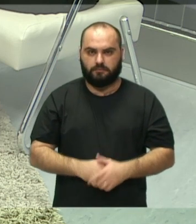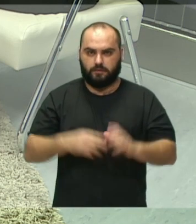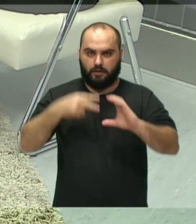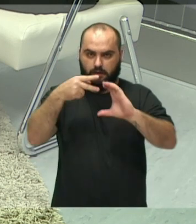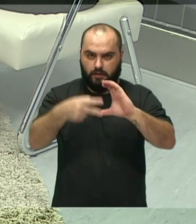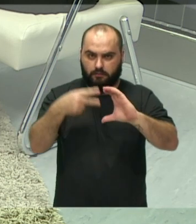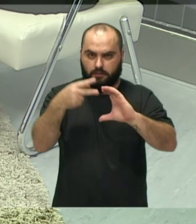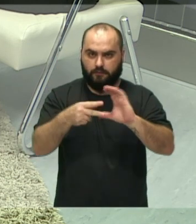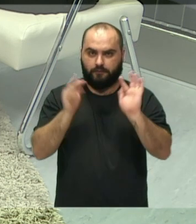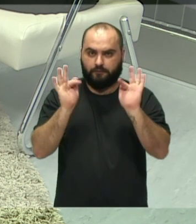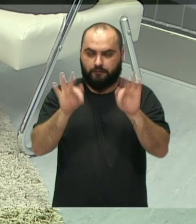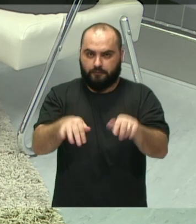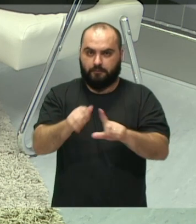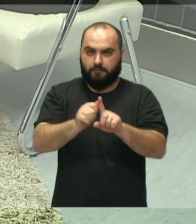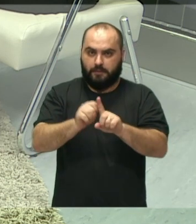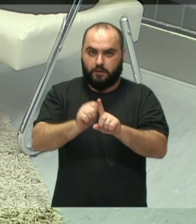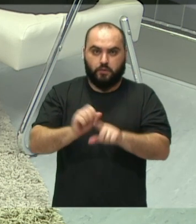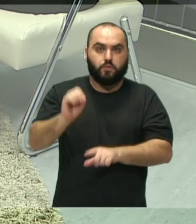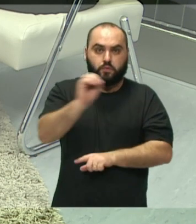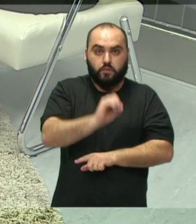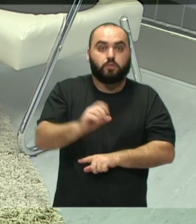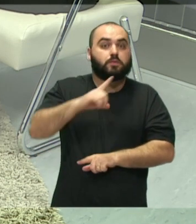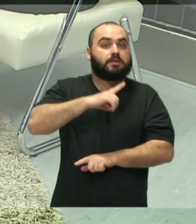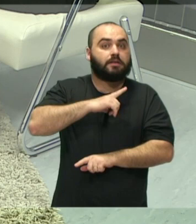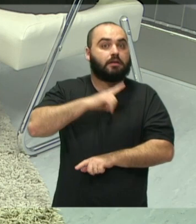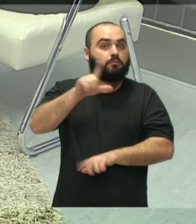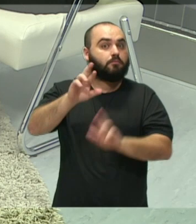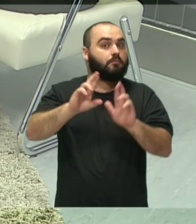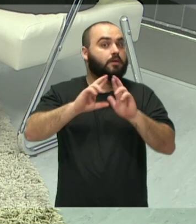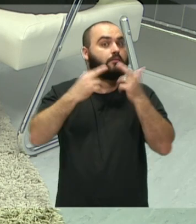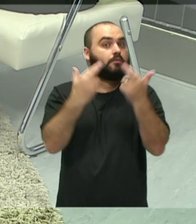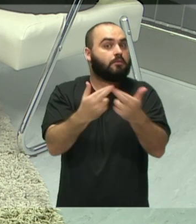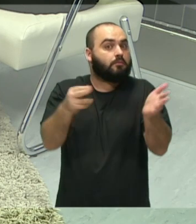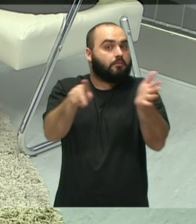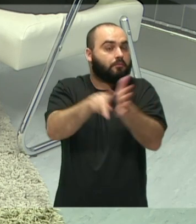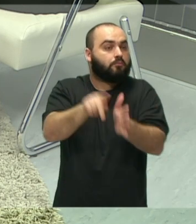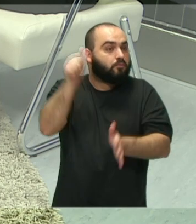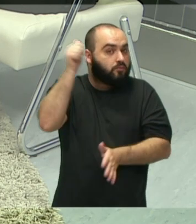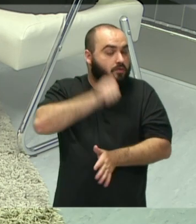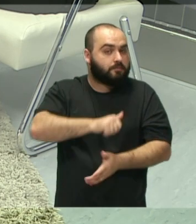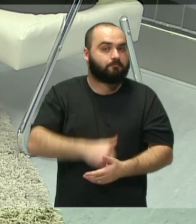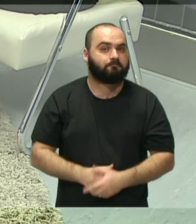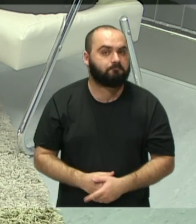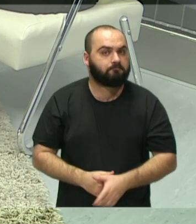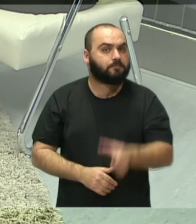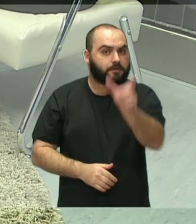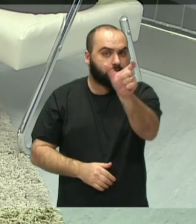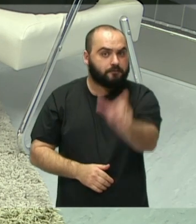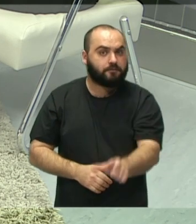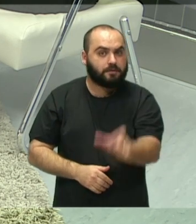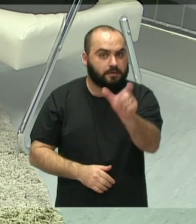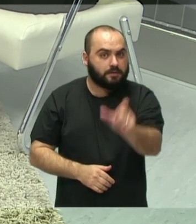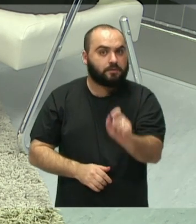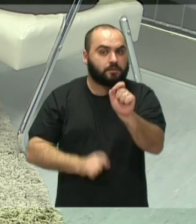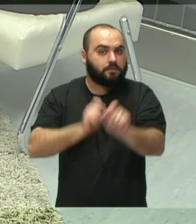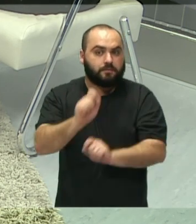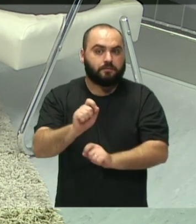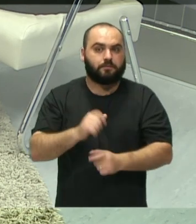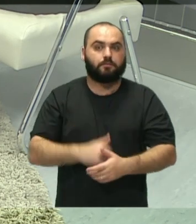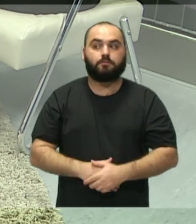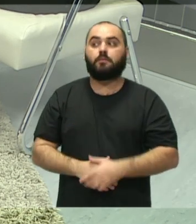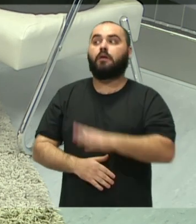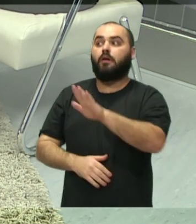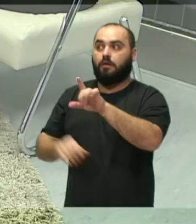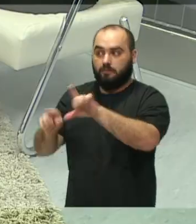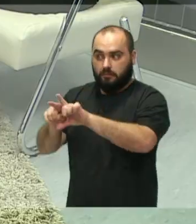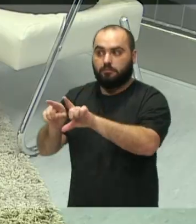recebendo no final do mês de outubro, mas o que a senhora tem a dizer sobre isso? O que tem sido desafiador aqui em Itajaí? Estou indo na conferência agora também.